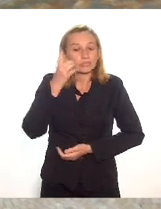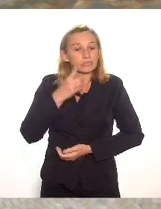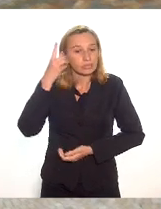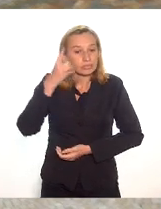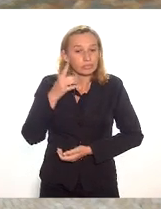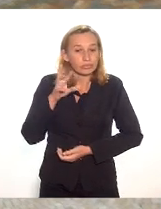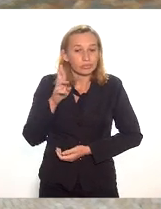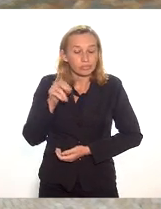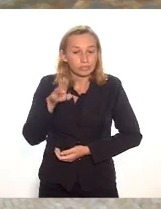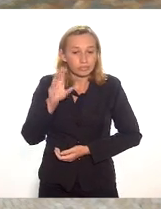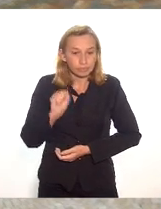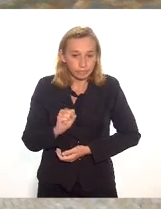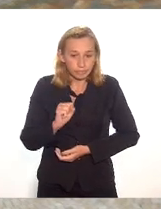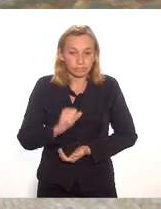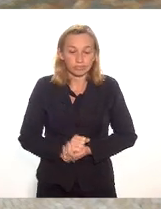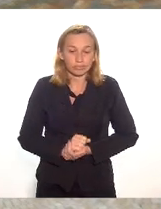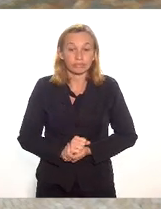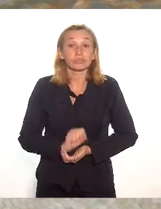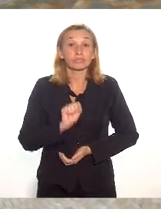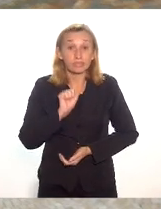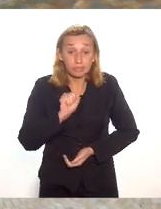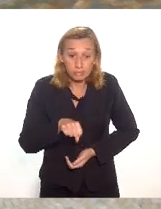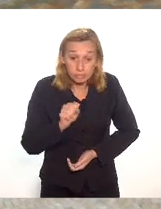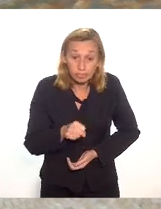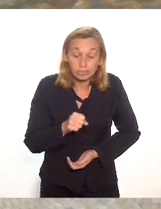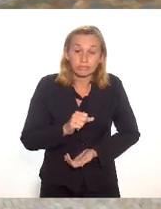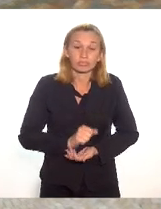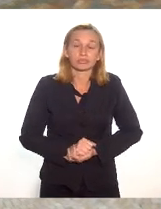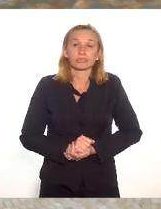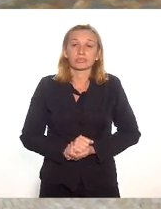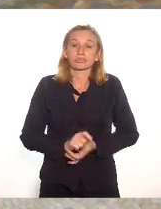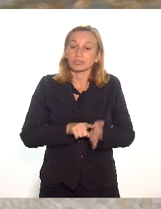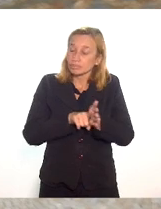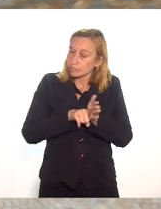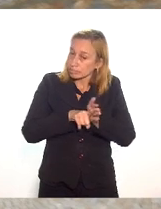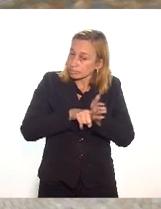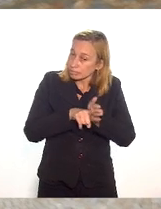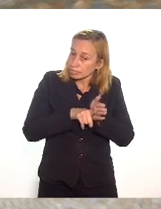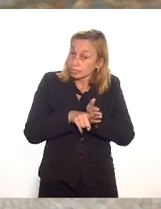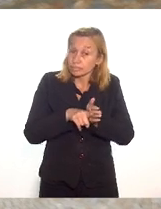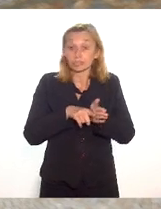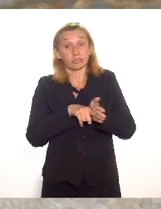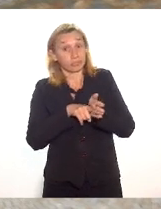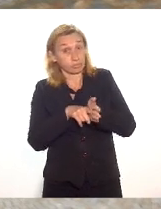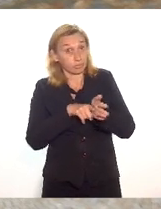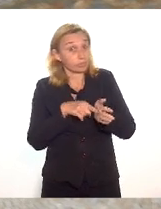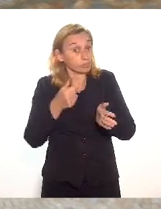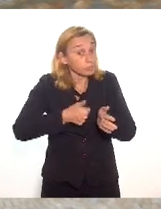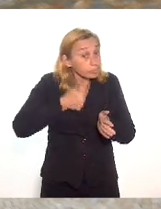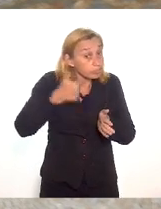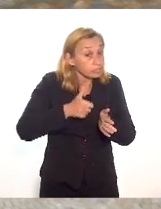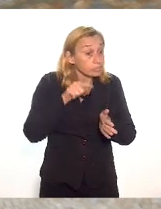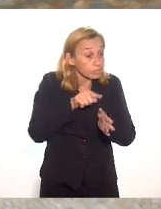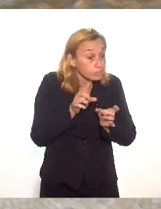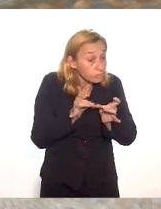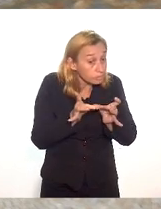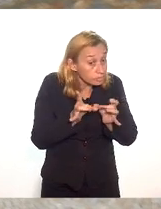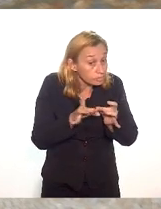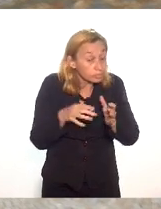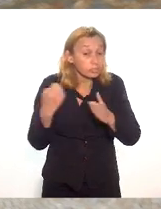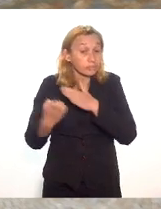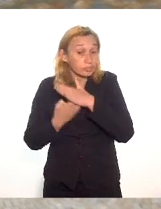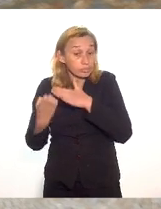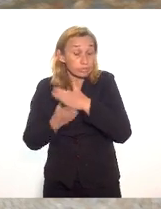Rubem Bontempo, devemos sim até analisar, investigar essa privatização da